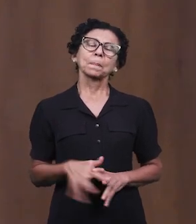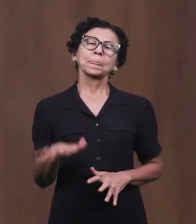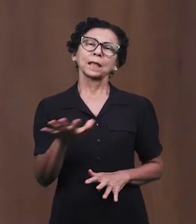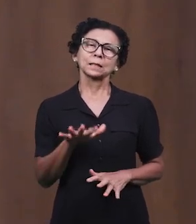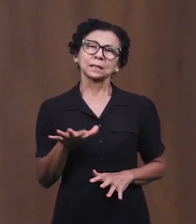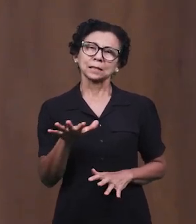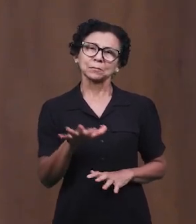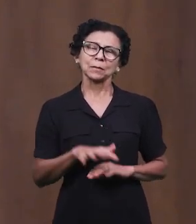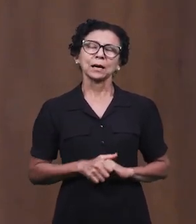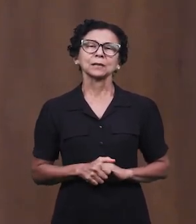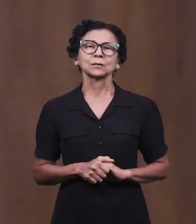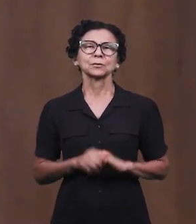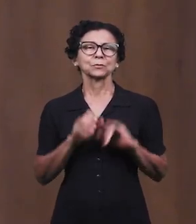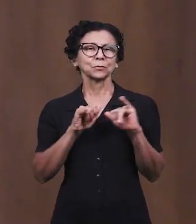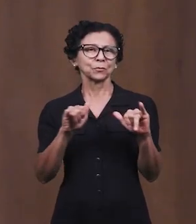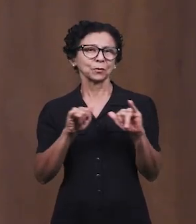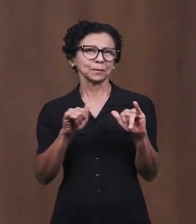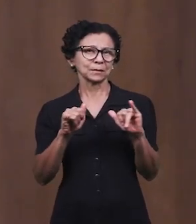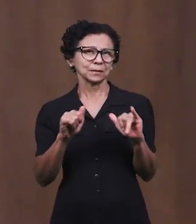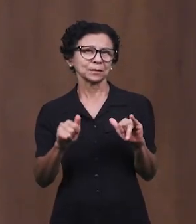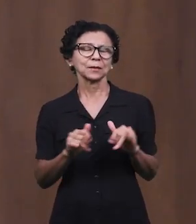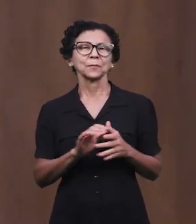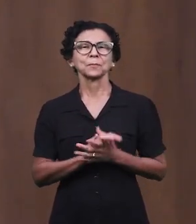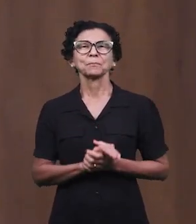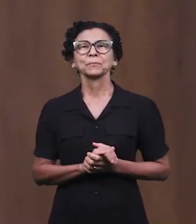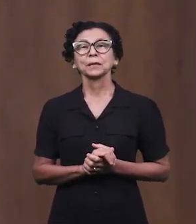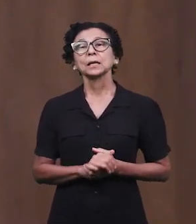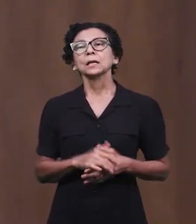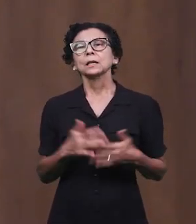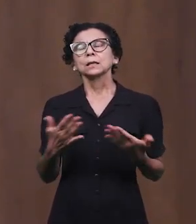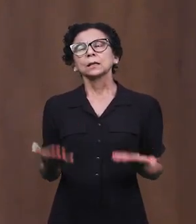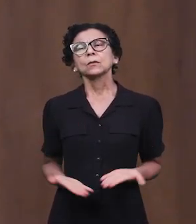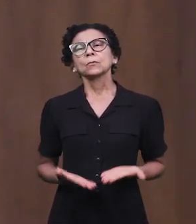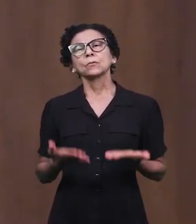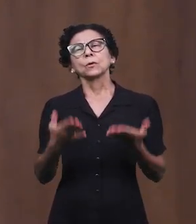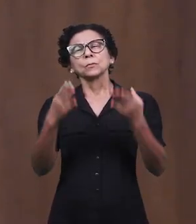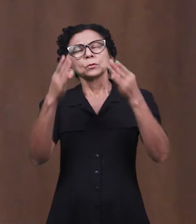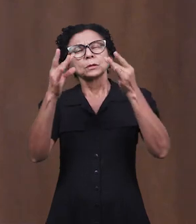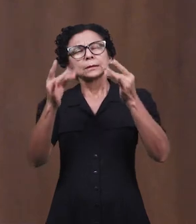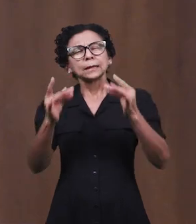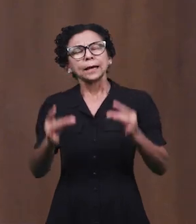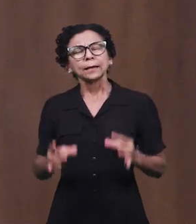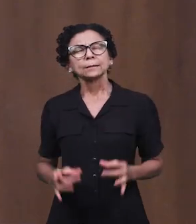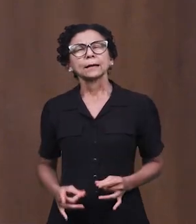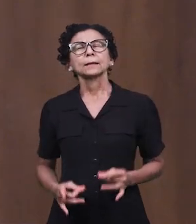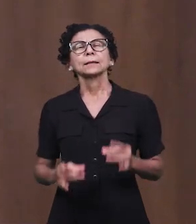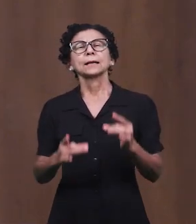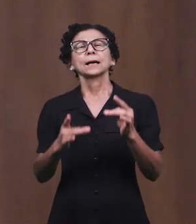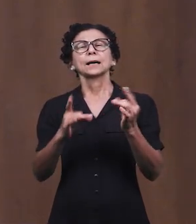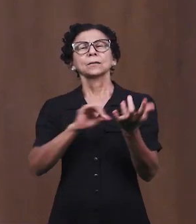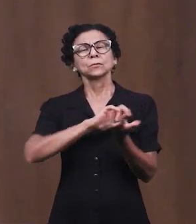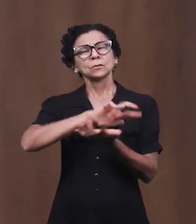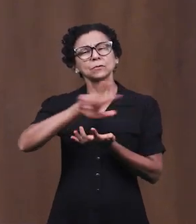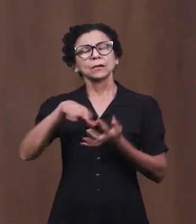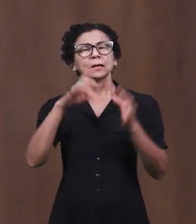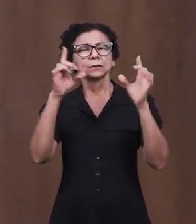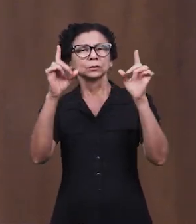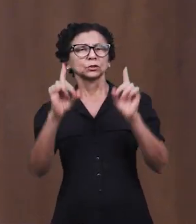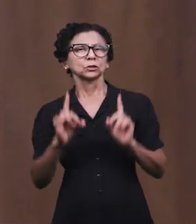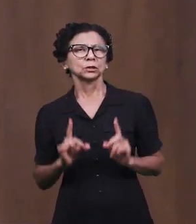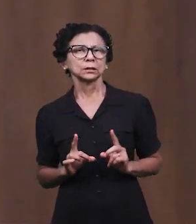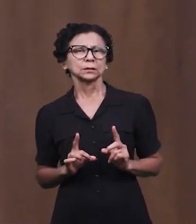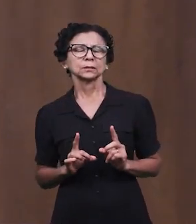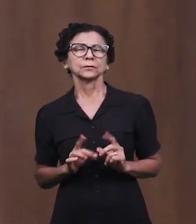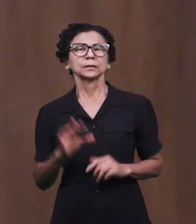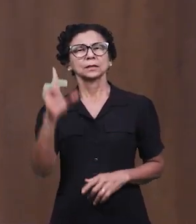e sensibilização, vamos explorar os direitos fundamentais desses indivíduos, as nuances legais que